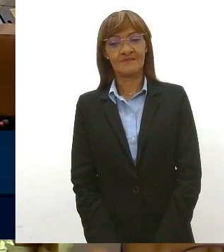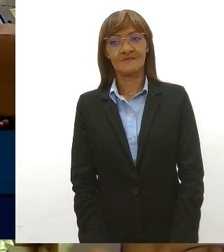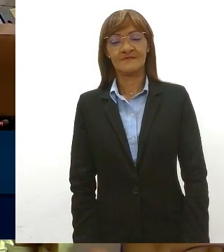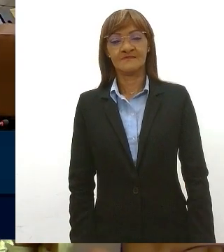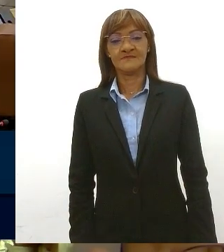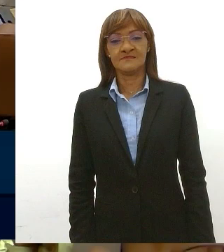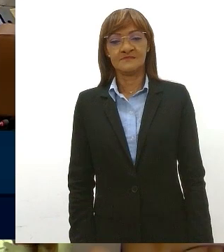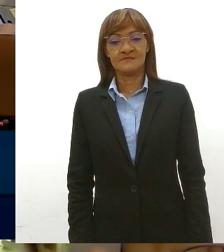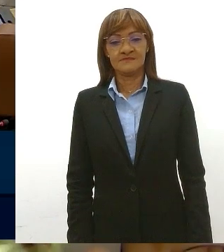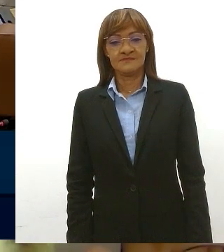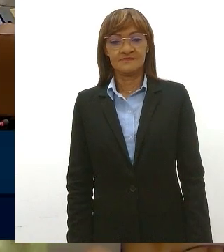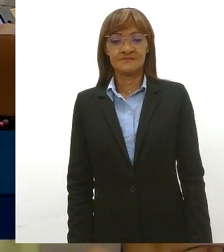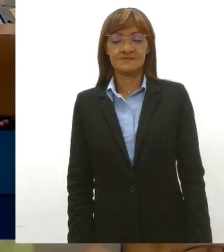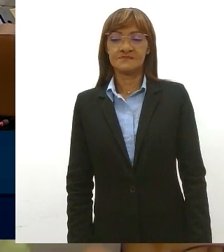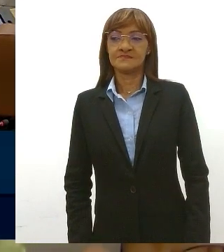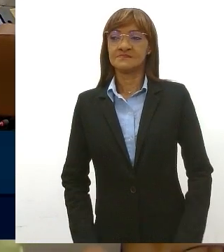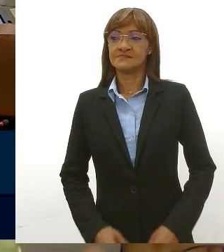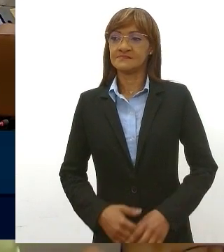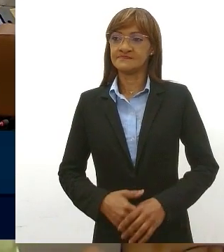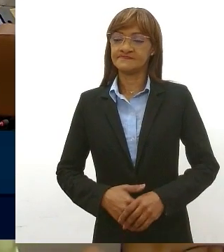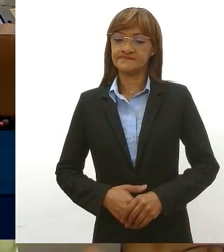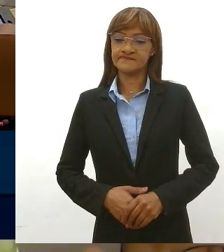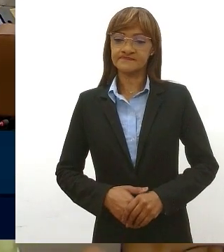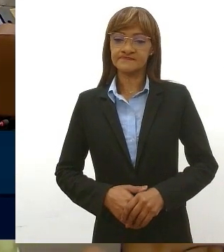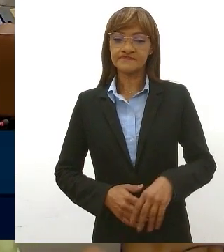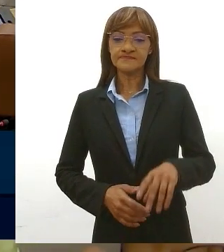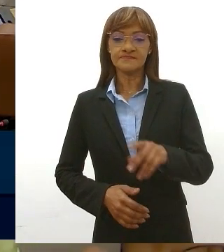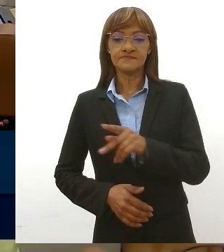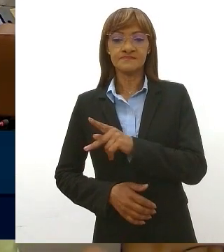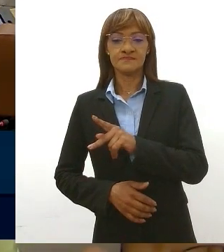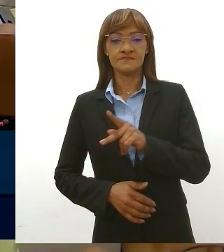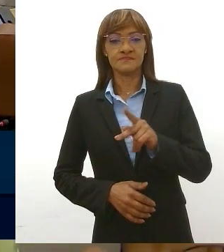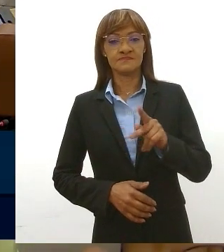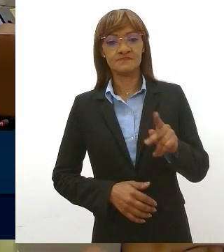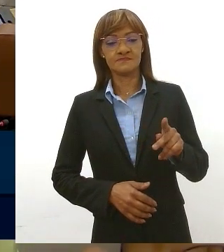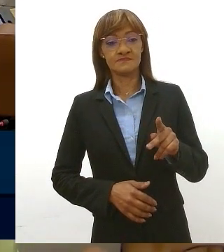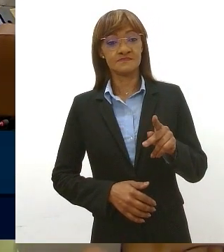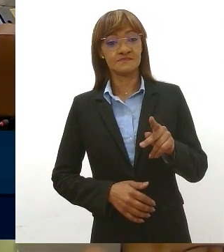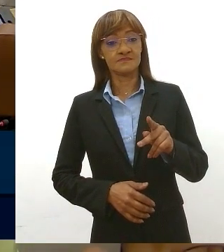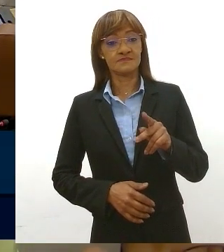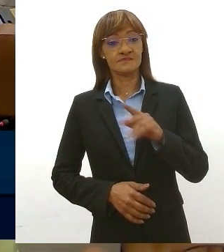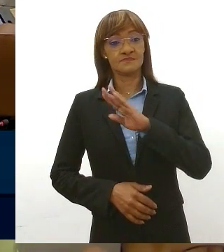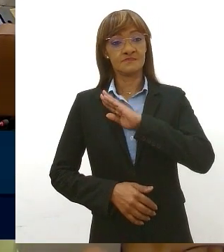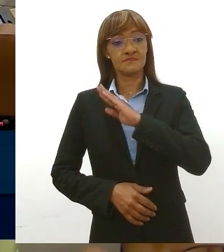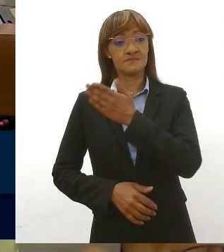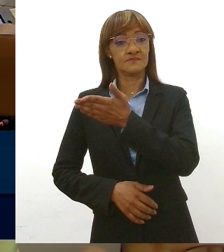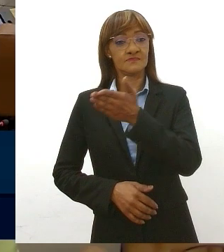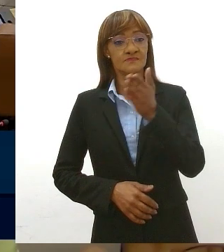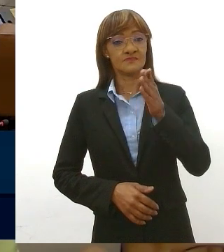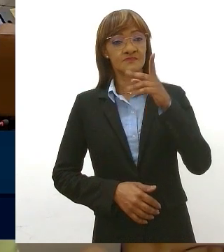Senhor presidente, colegas deputadas, colegas deputados,